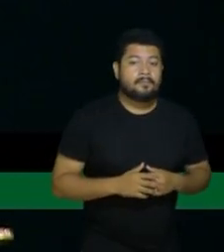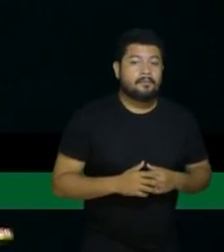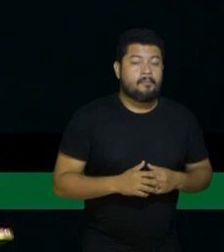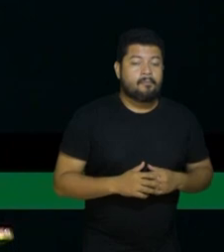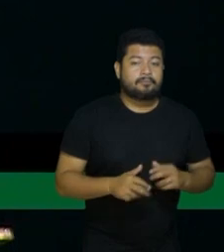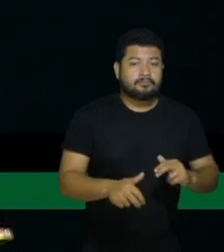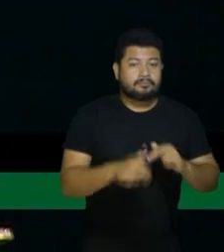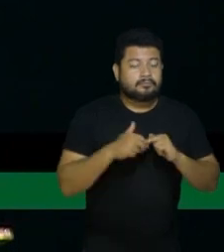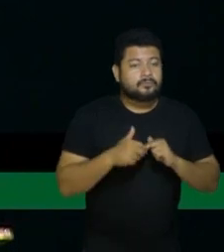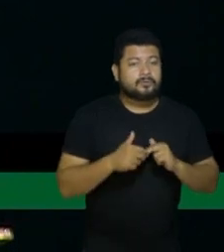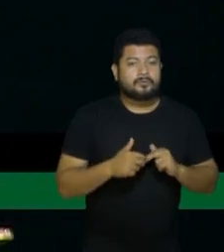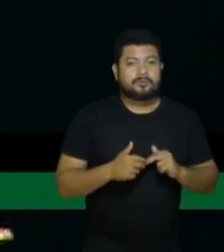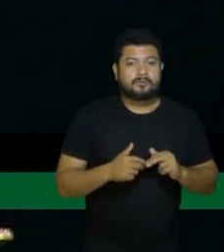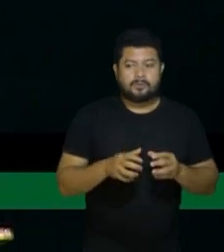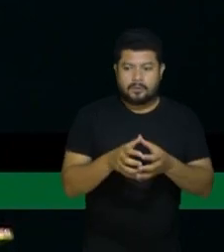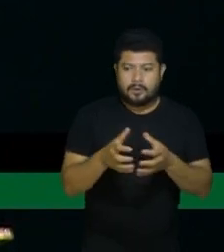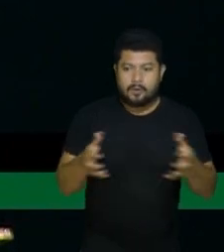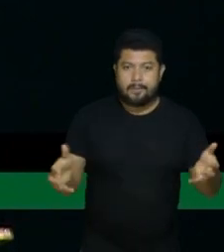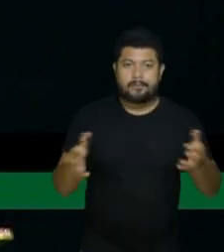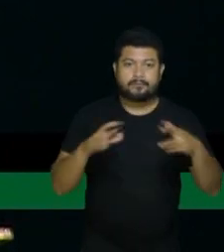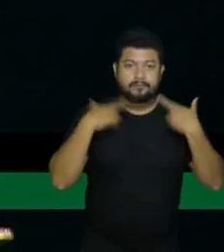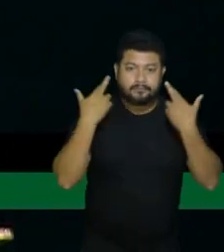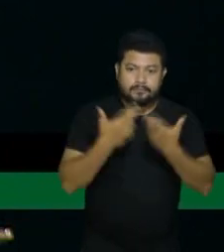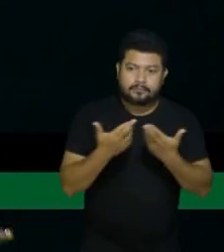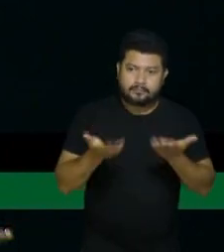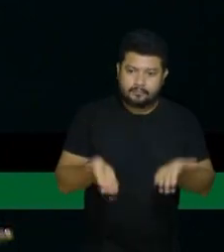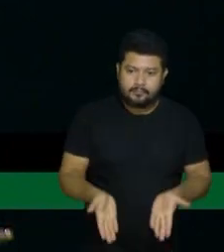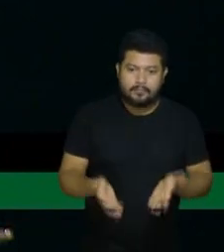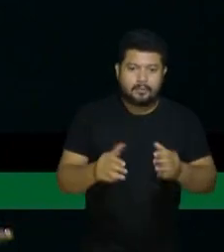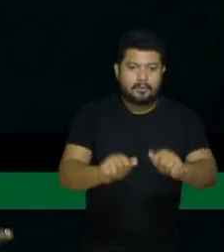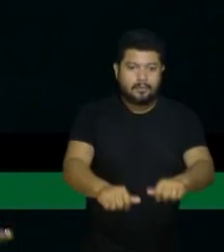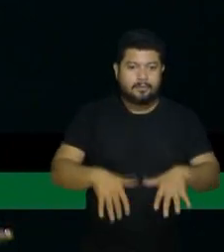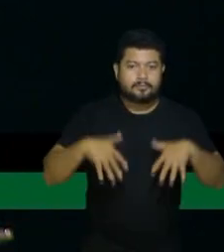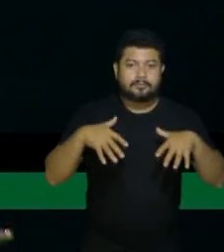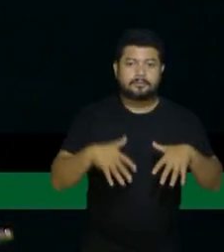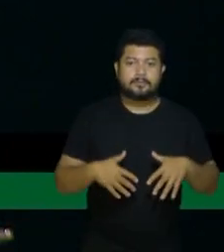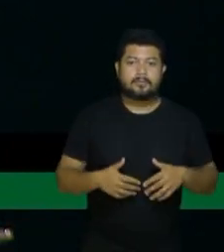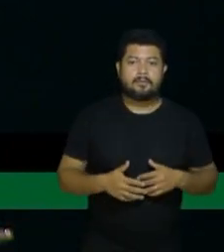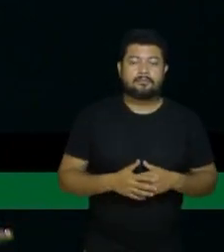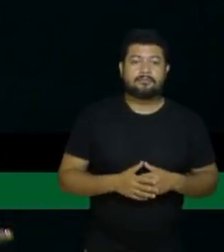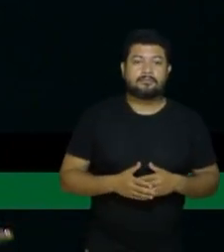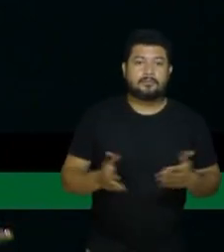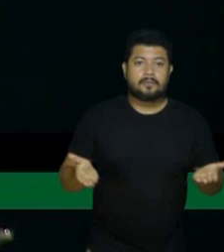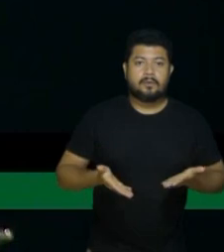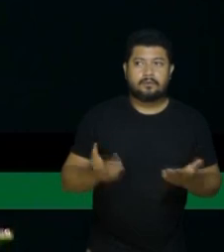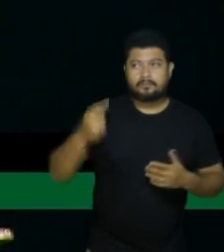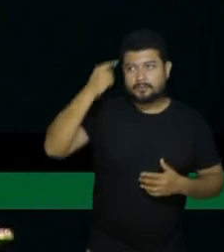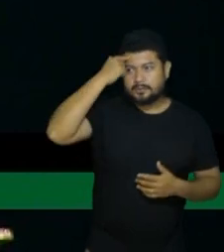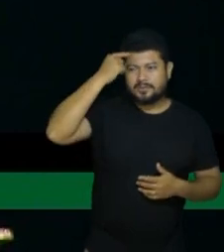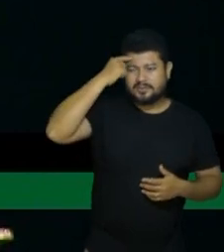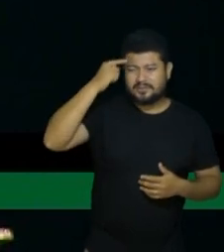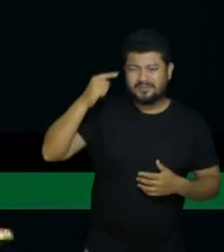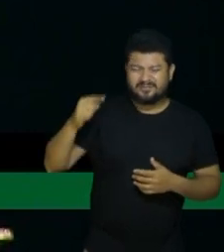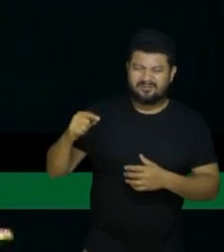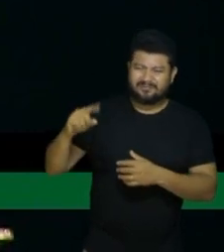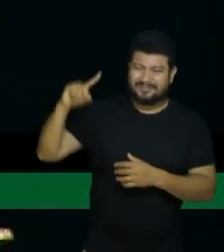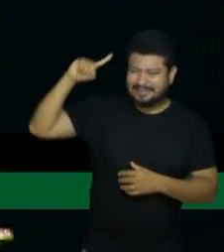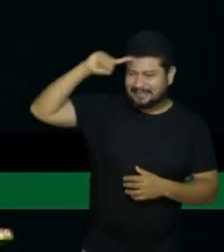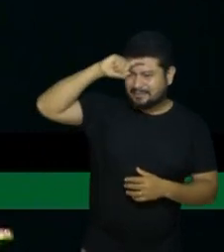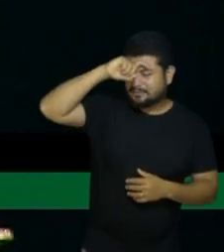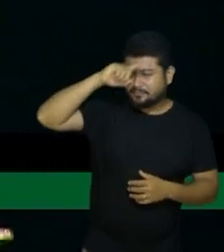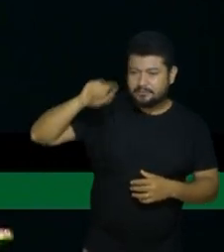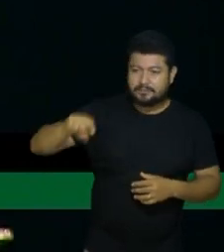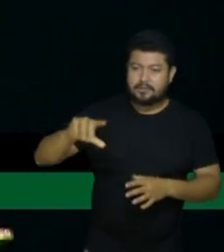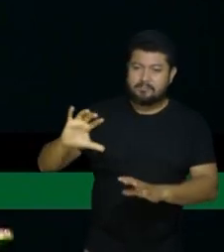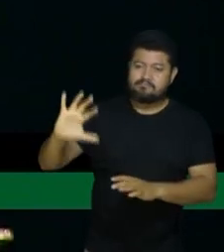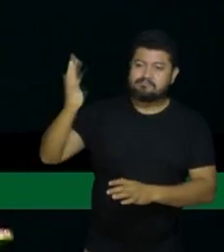grandiosidade dessa dessa reunião hoje falando em desgraça eu fui